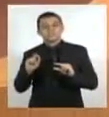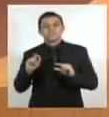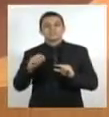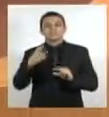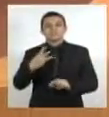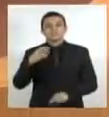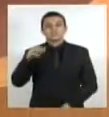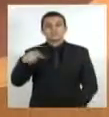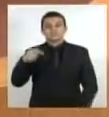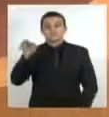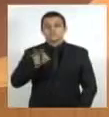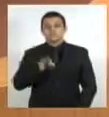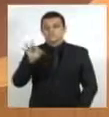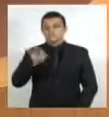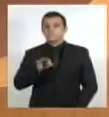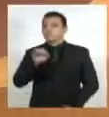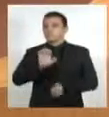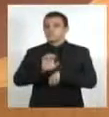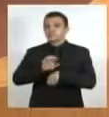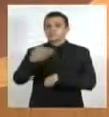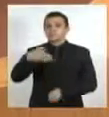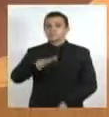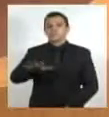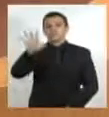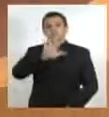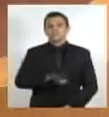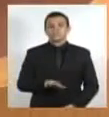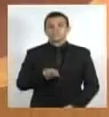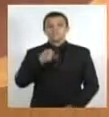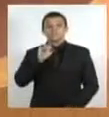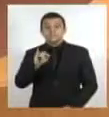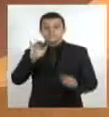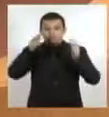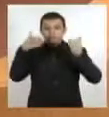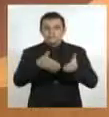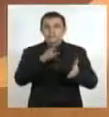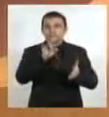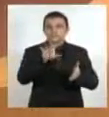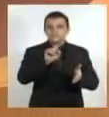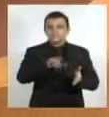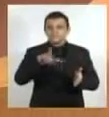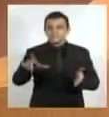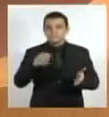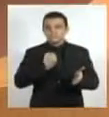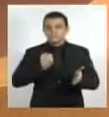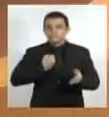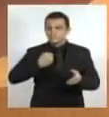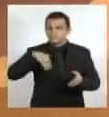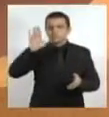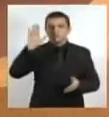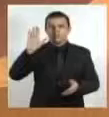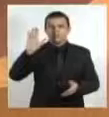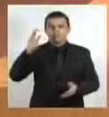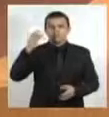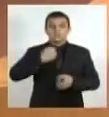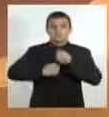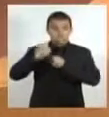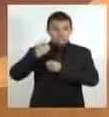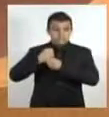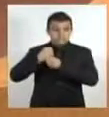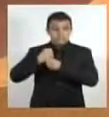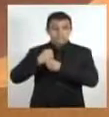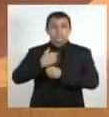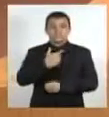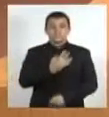quando a gente traz essa realidade para São Luís, o número é bem maior. O ano passado foram 42 fugas.